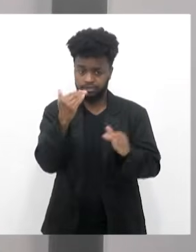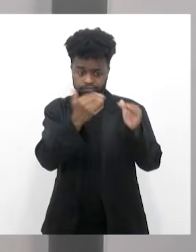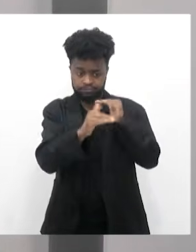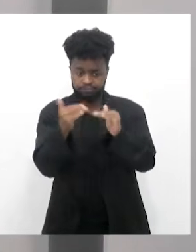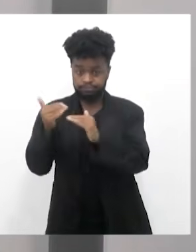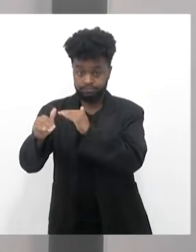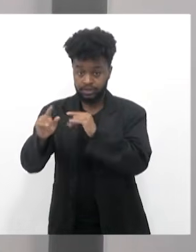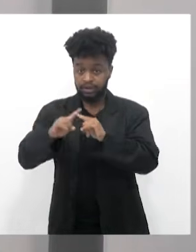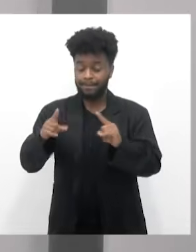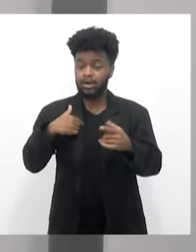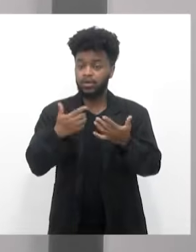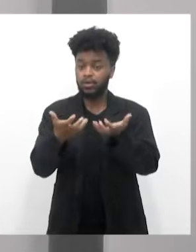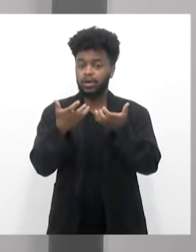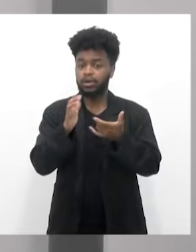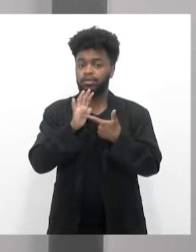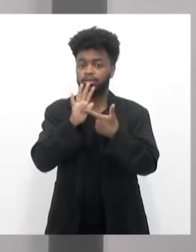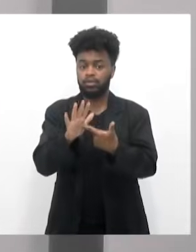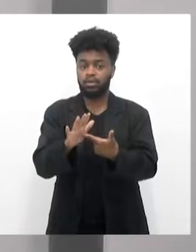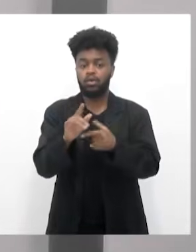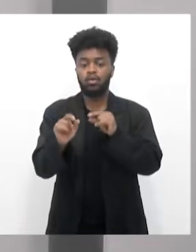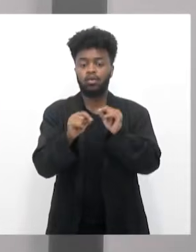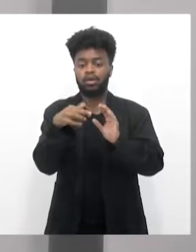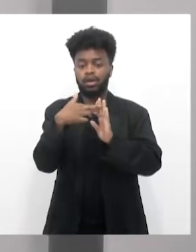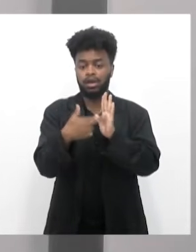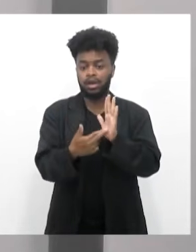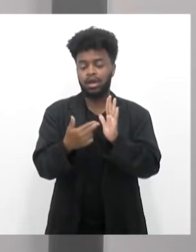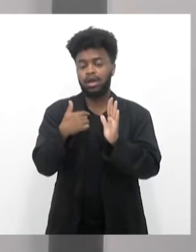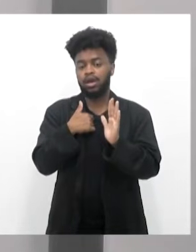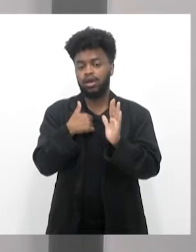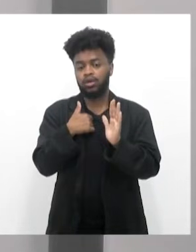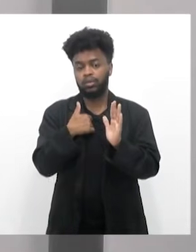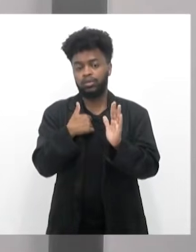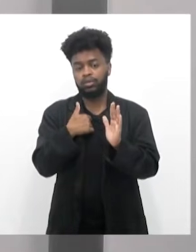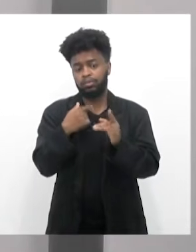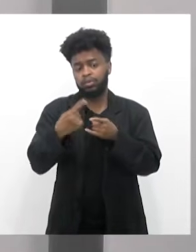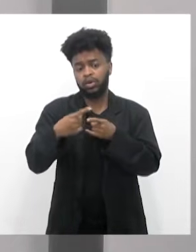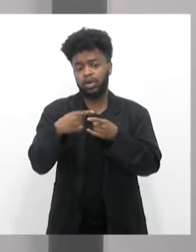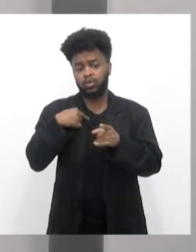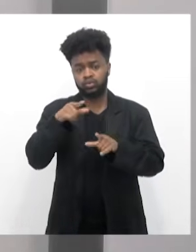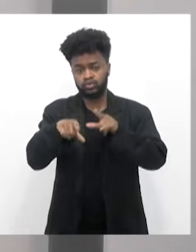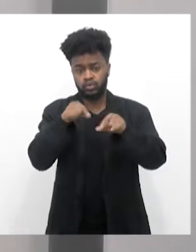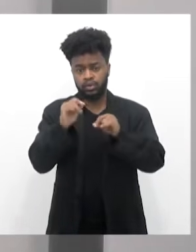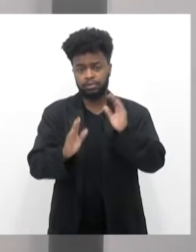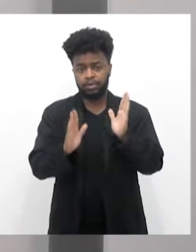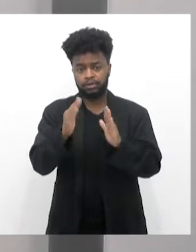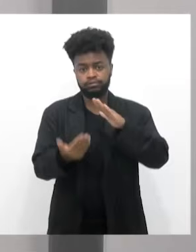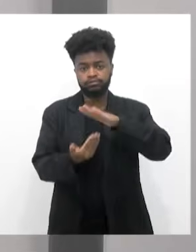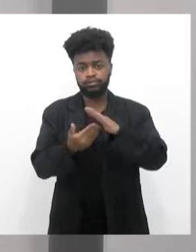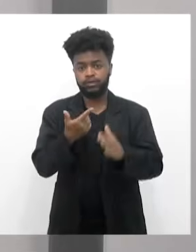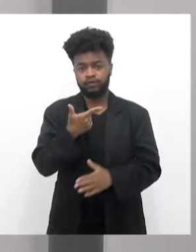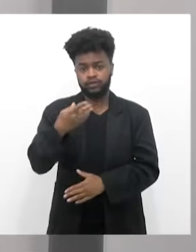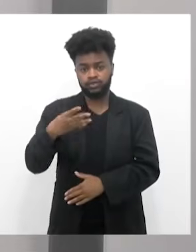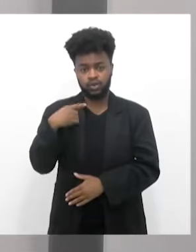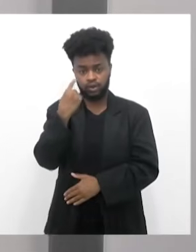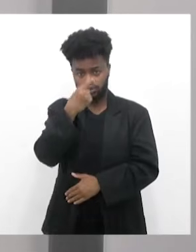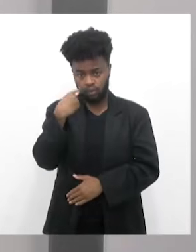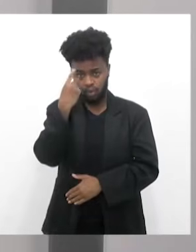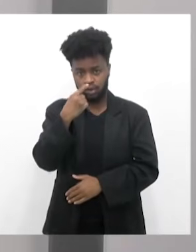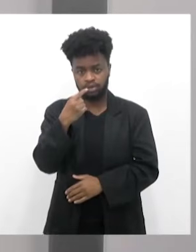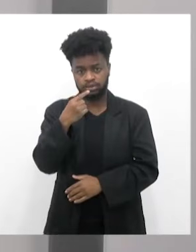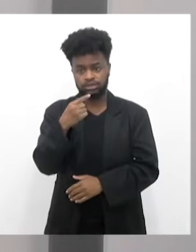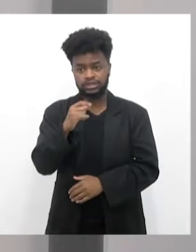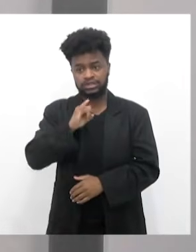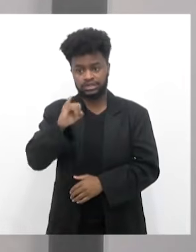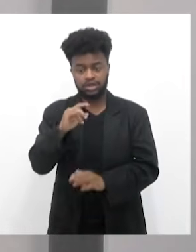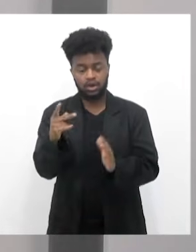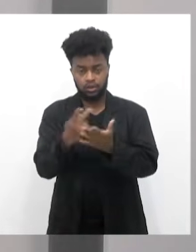só consubstanciar aqui os elementos que me levaram a apontar o prazo de 24 horas gerados a partir da ocorrência